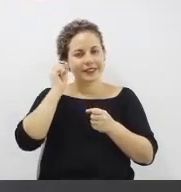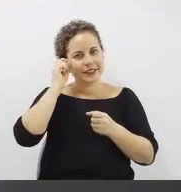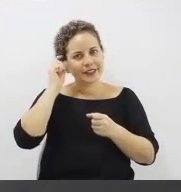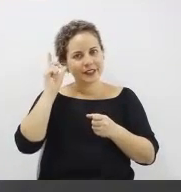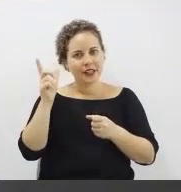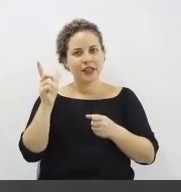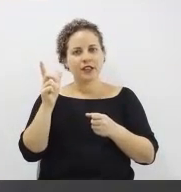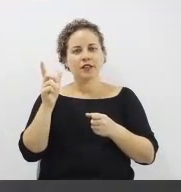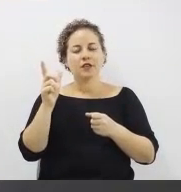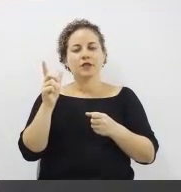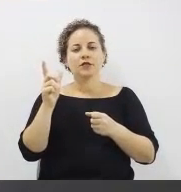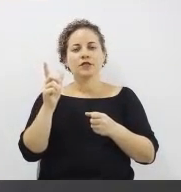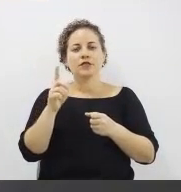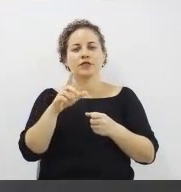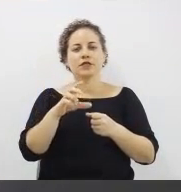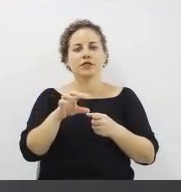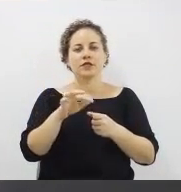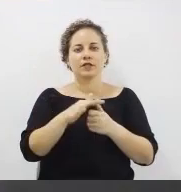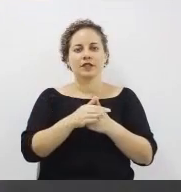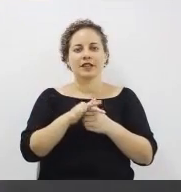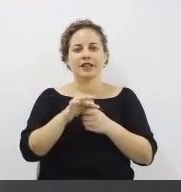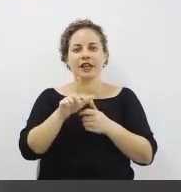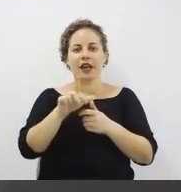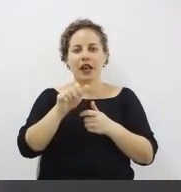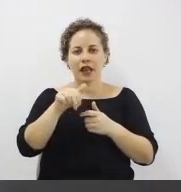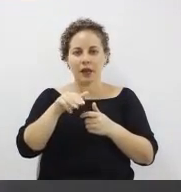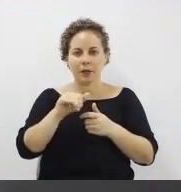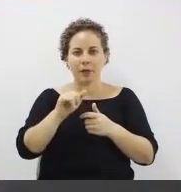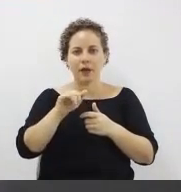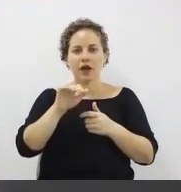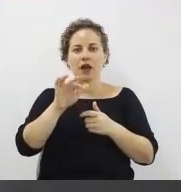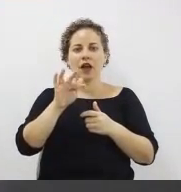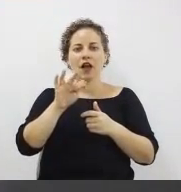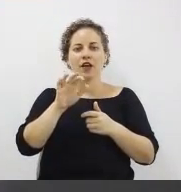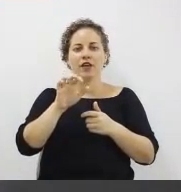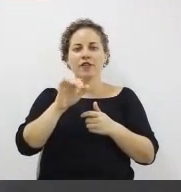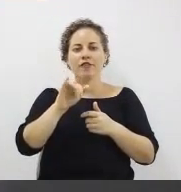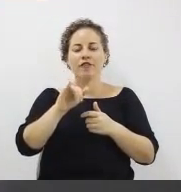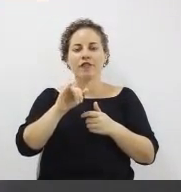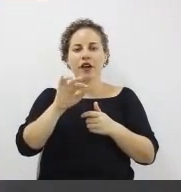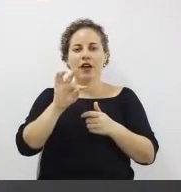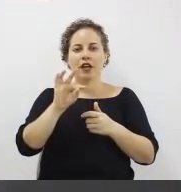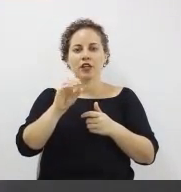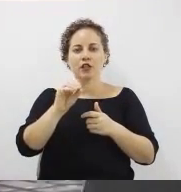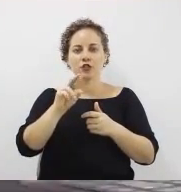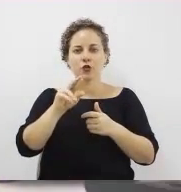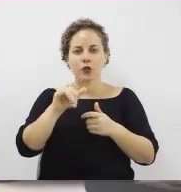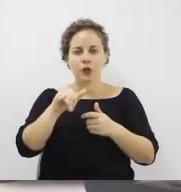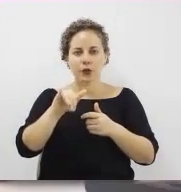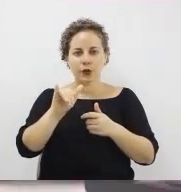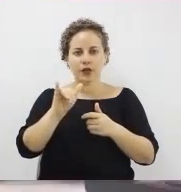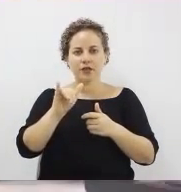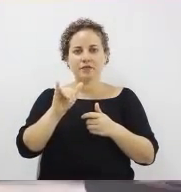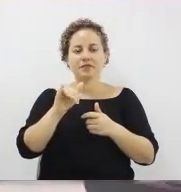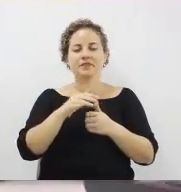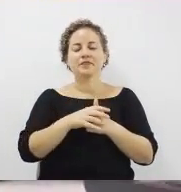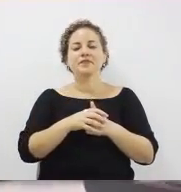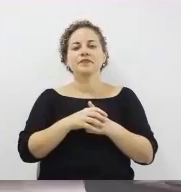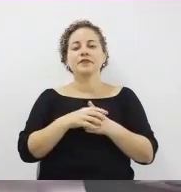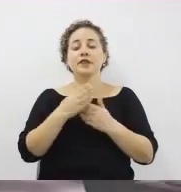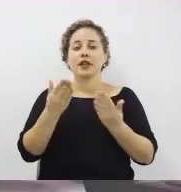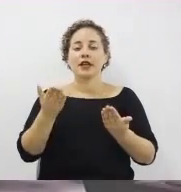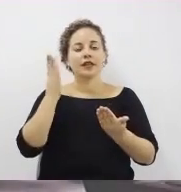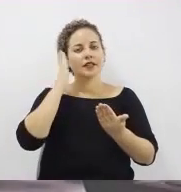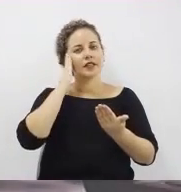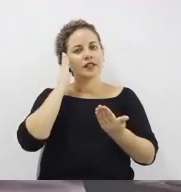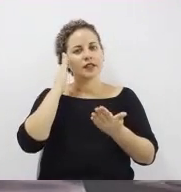filosofia do Lean Manufacturing. Vamos agora à primeira competência, que é compreender